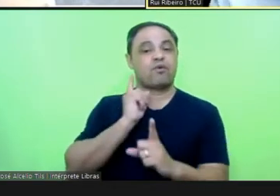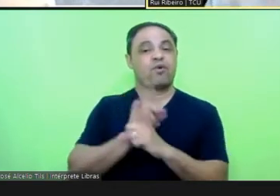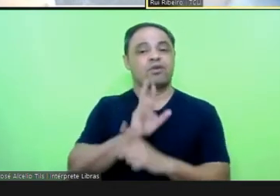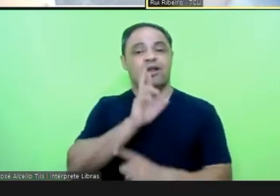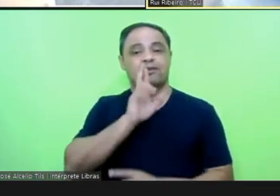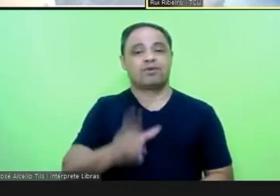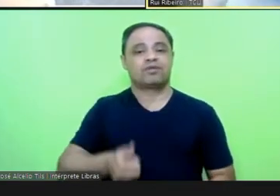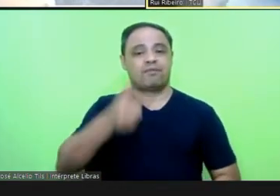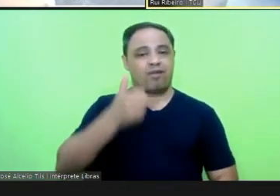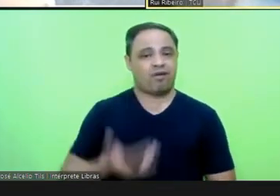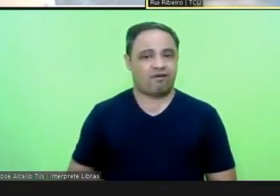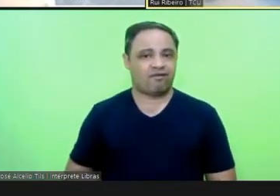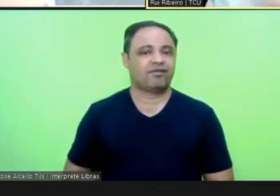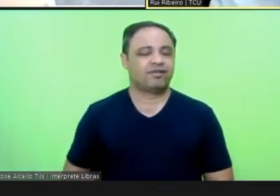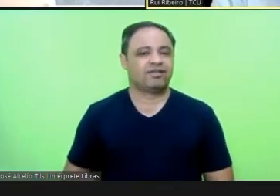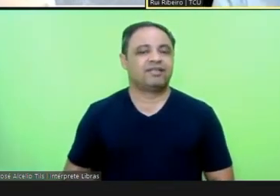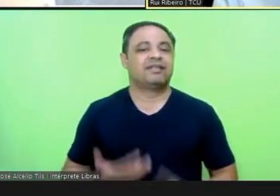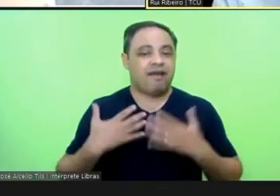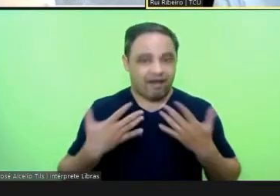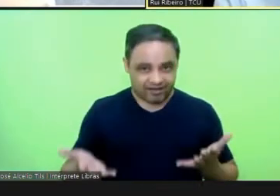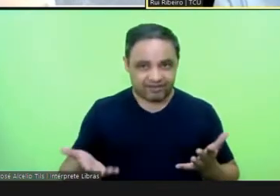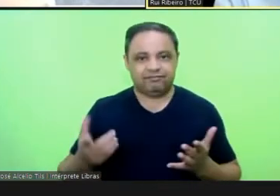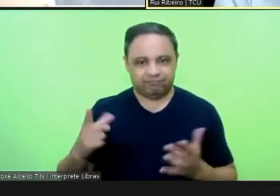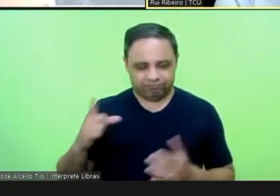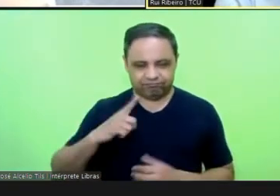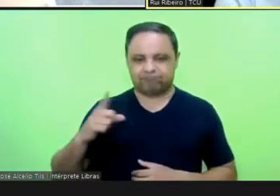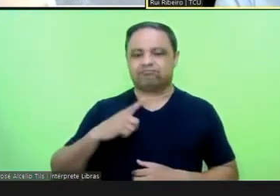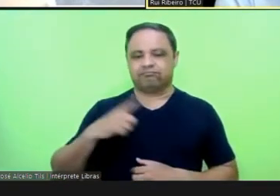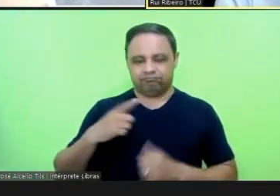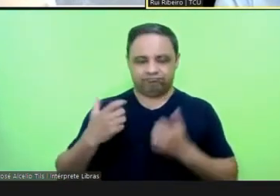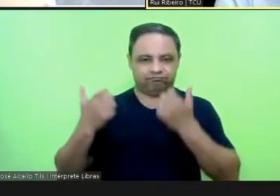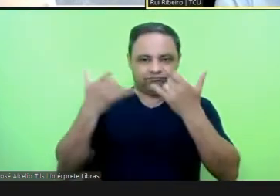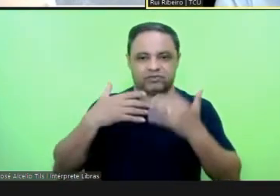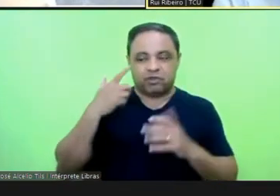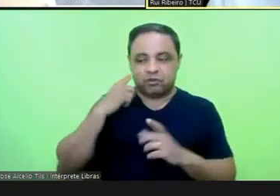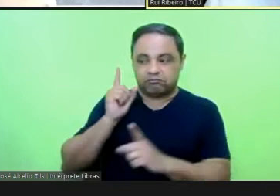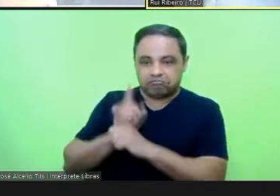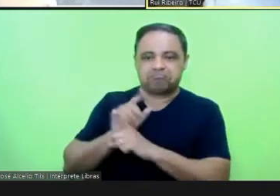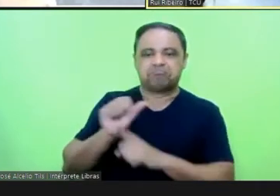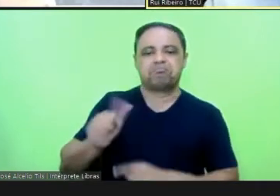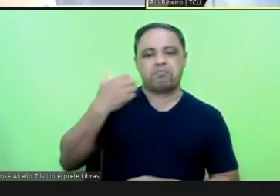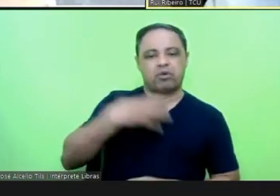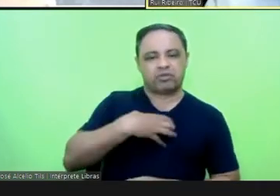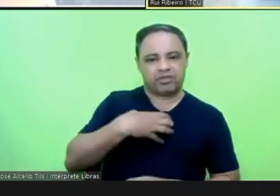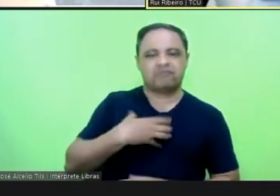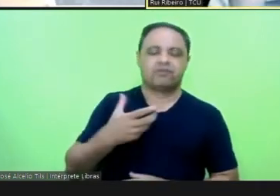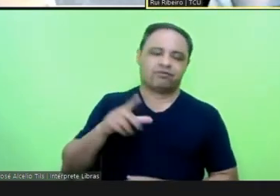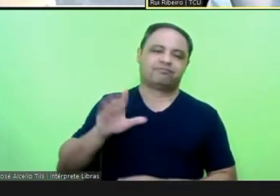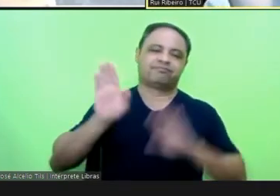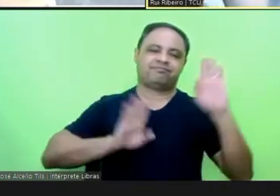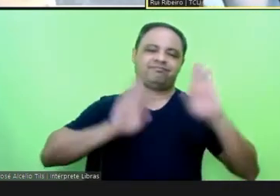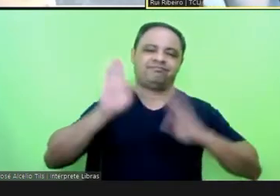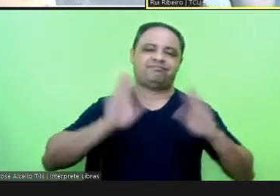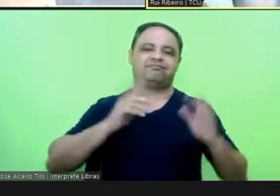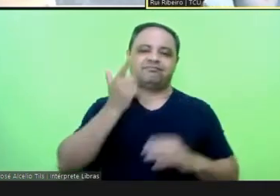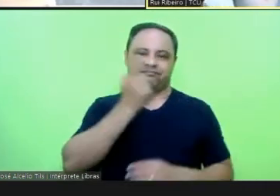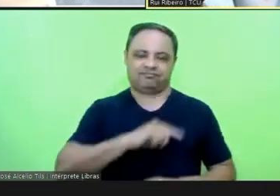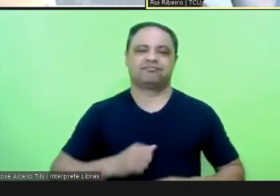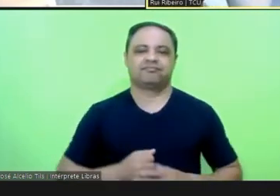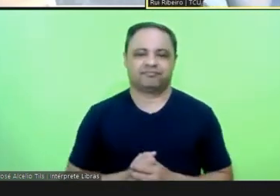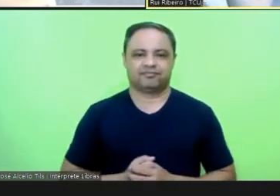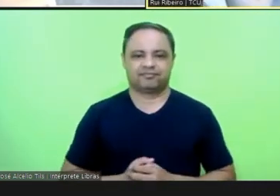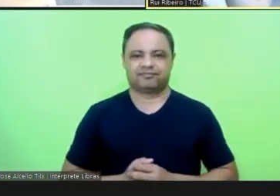isso. Então, e aí, uma vez que eu identifiquei qual que é a melhor maneira, eu vou, então, licitar esse negócio que eu